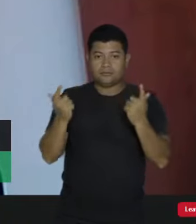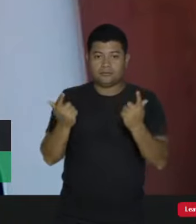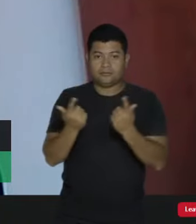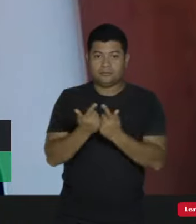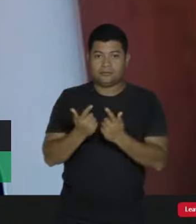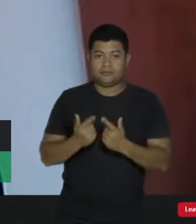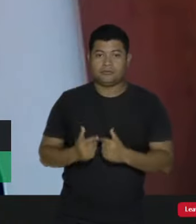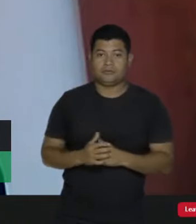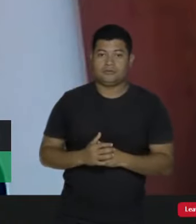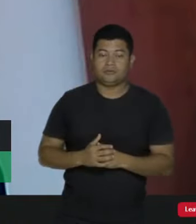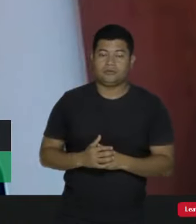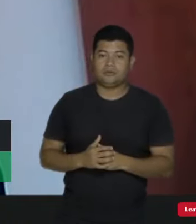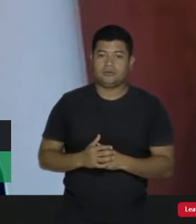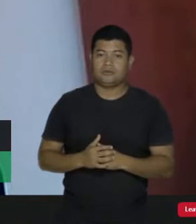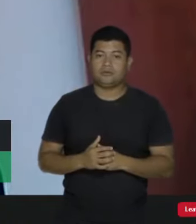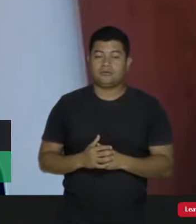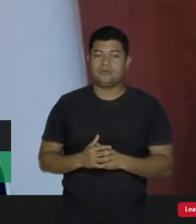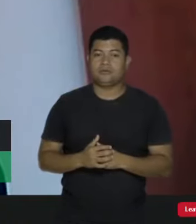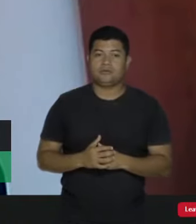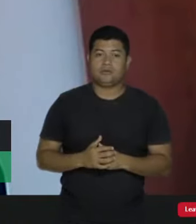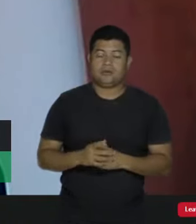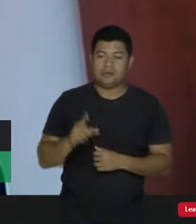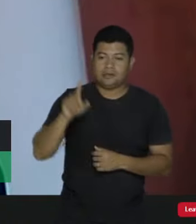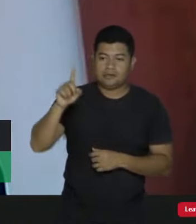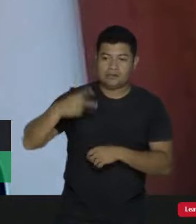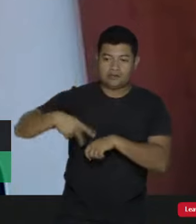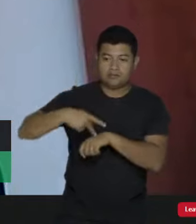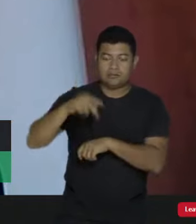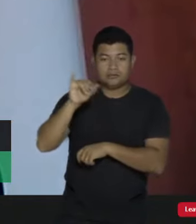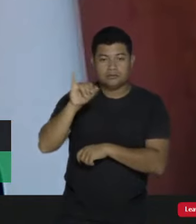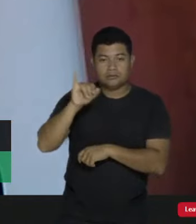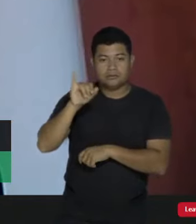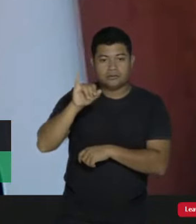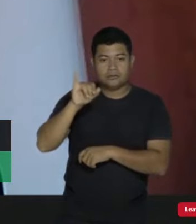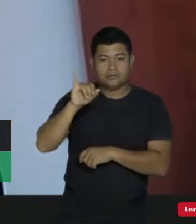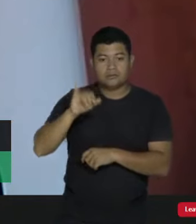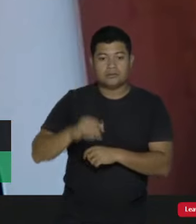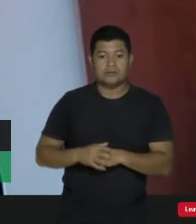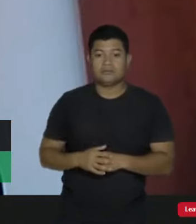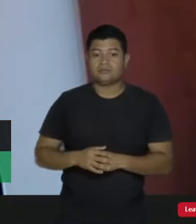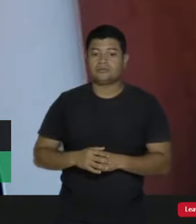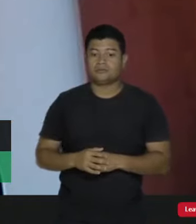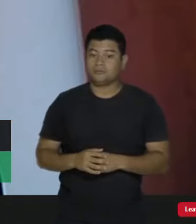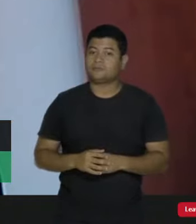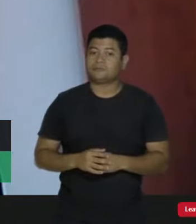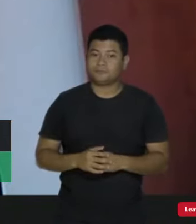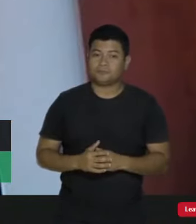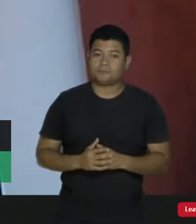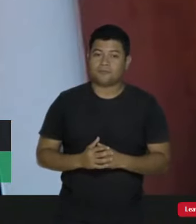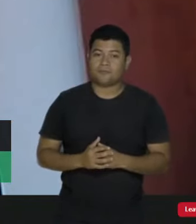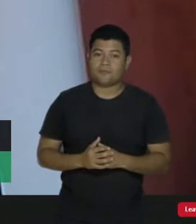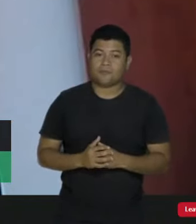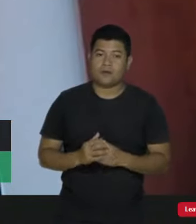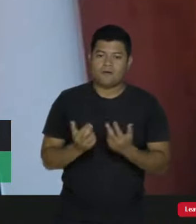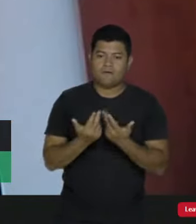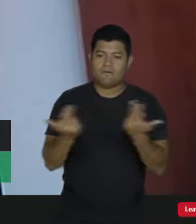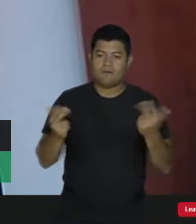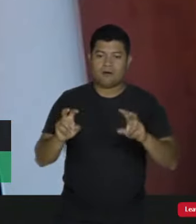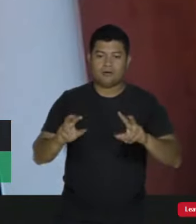Consiglio Regionale della Calabria, foi extremamente importante, né? Várias